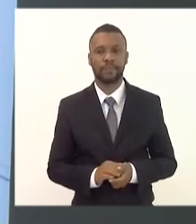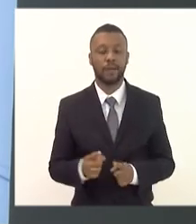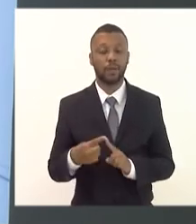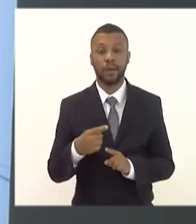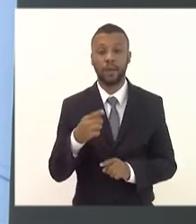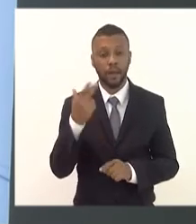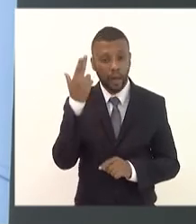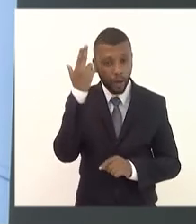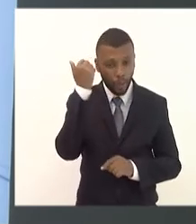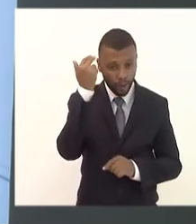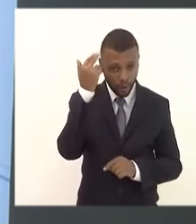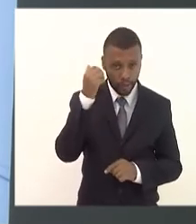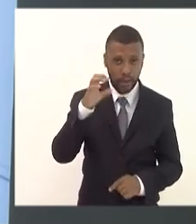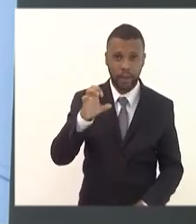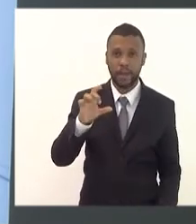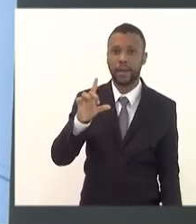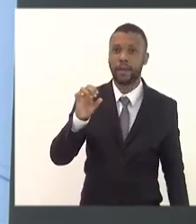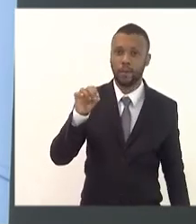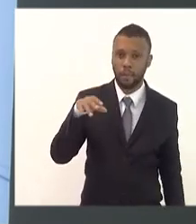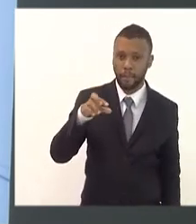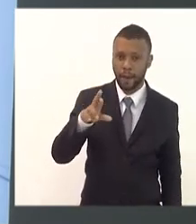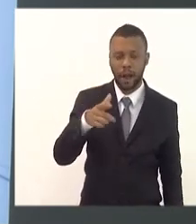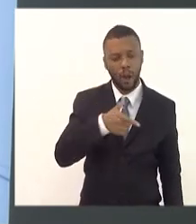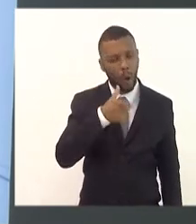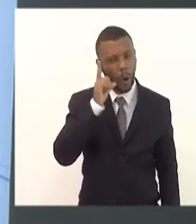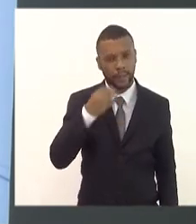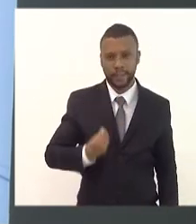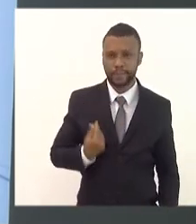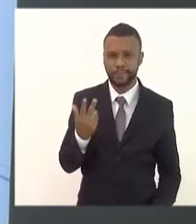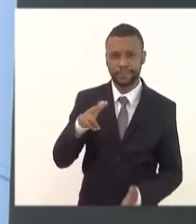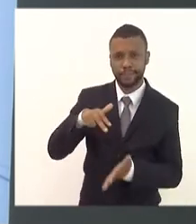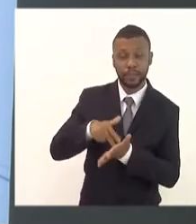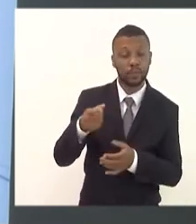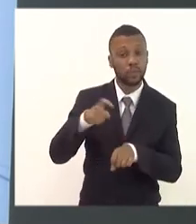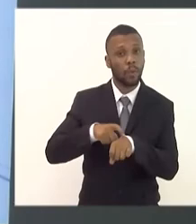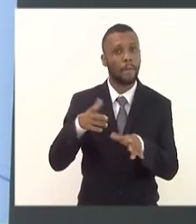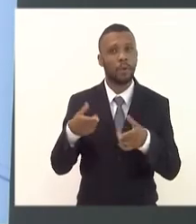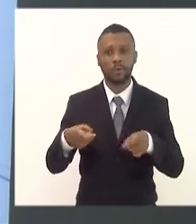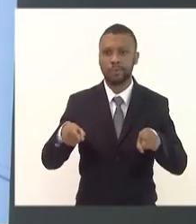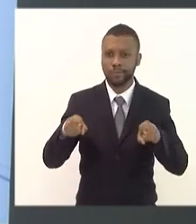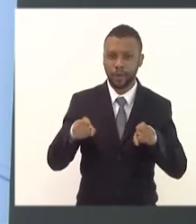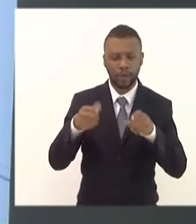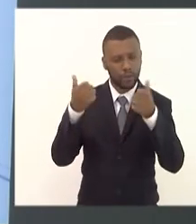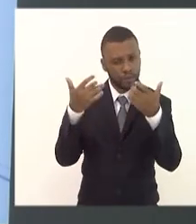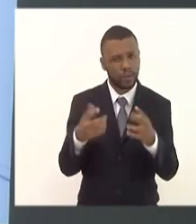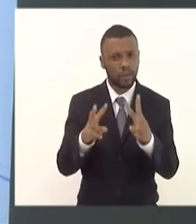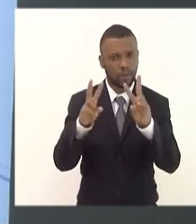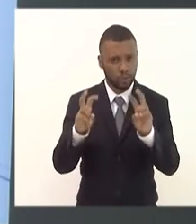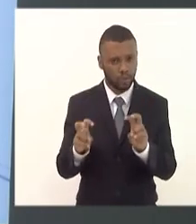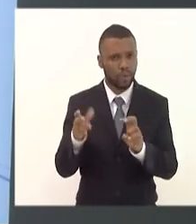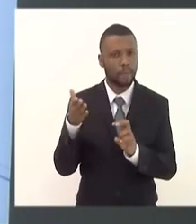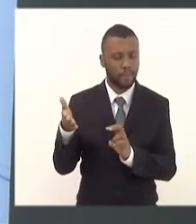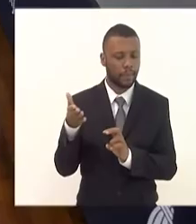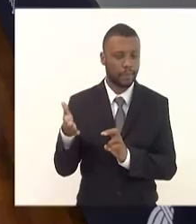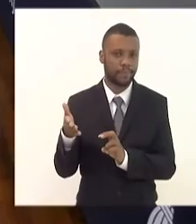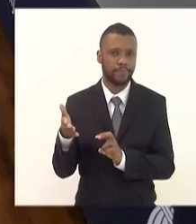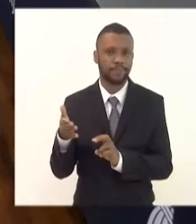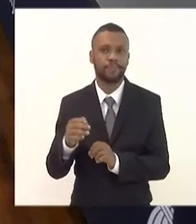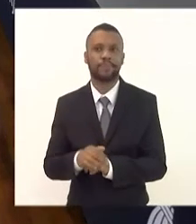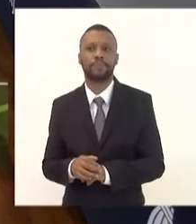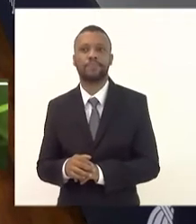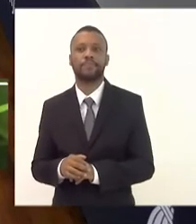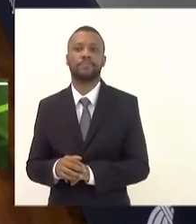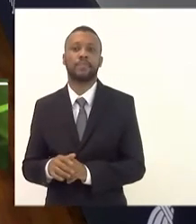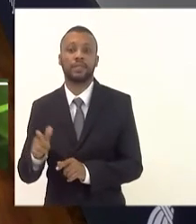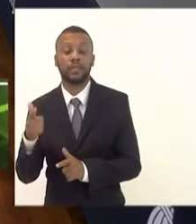Leomar estava presente ontem no expediente final, falei um pouco sobre essa questão. Porque aí é que